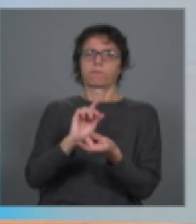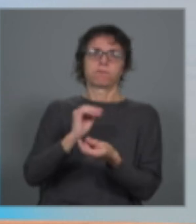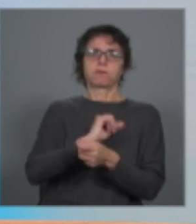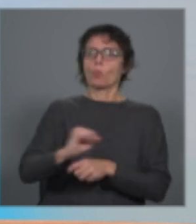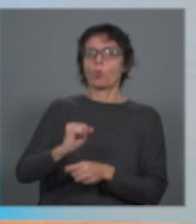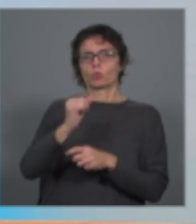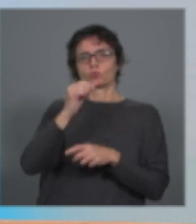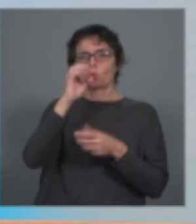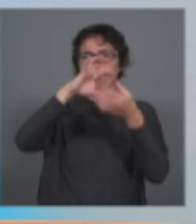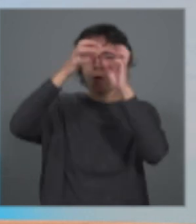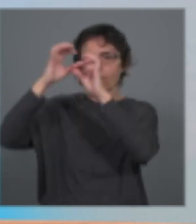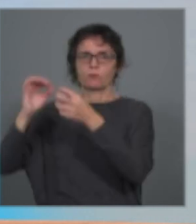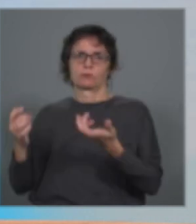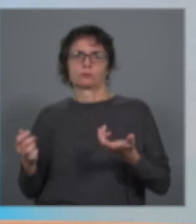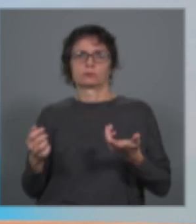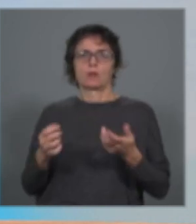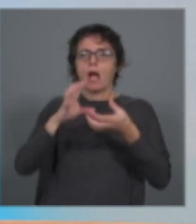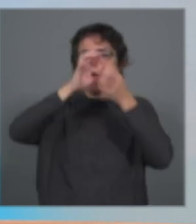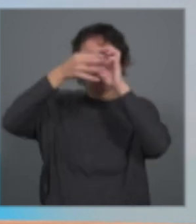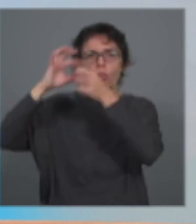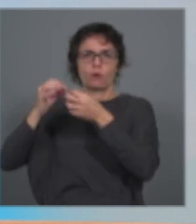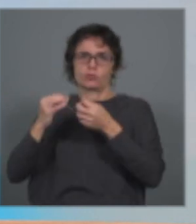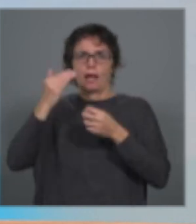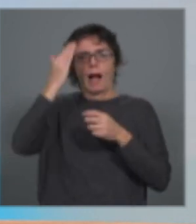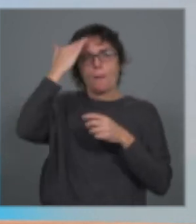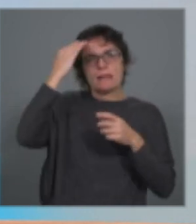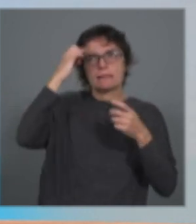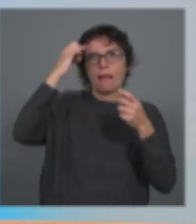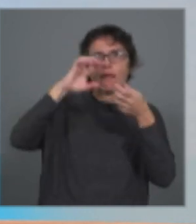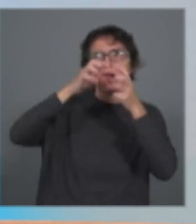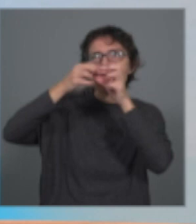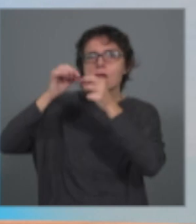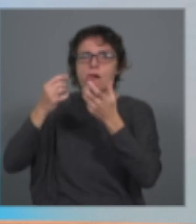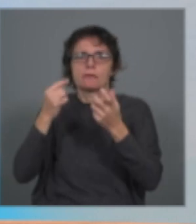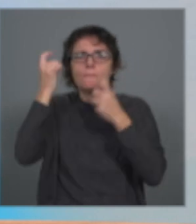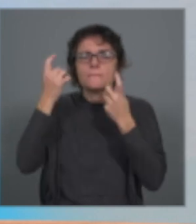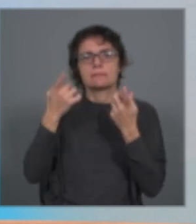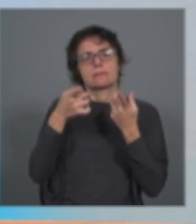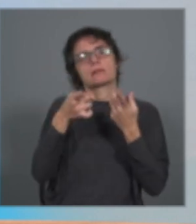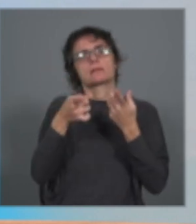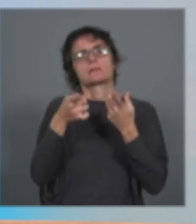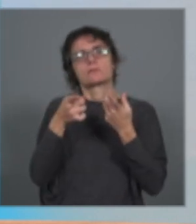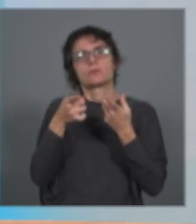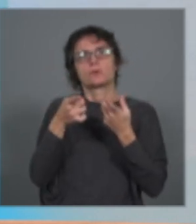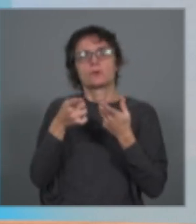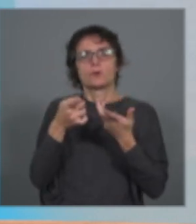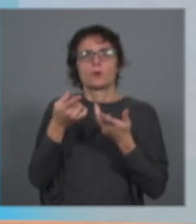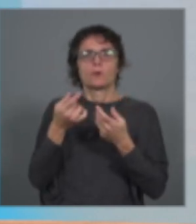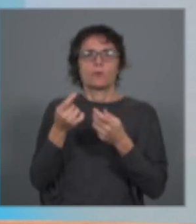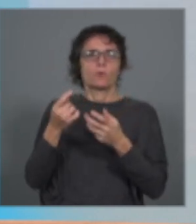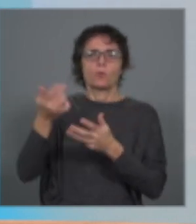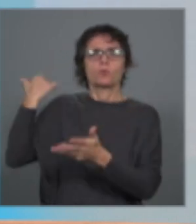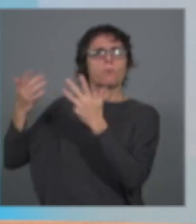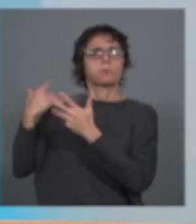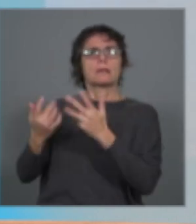funcionou, explica-se até a Segunda Guerra Mundial como uma falência da racionalidade. De facto foi, mas foi falência por defeito e não por excesso.